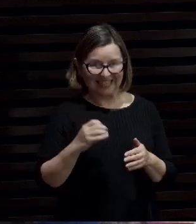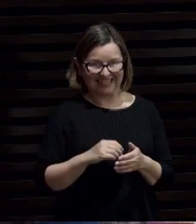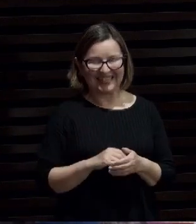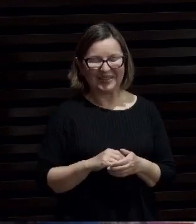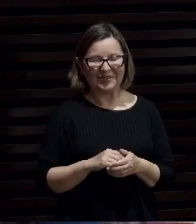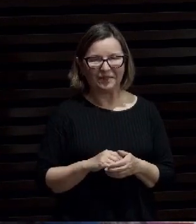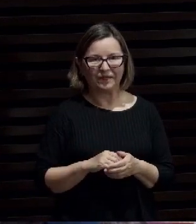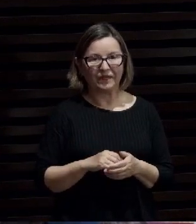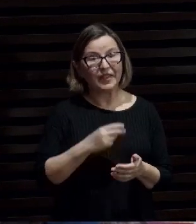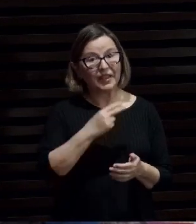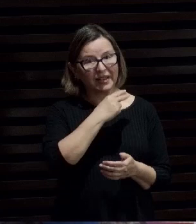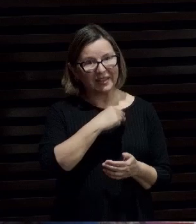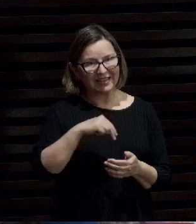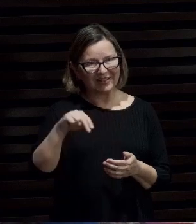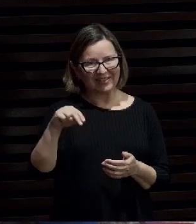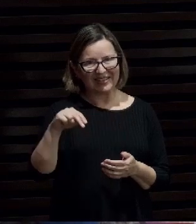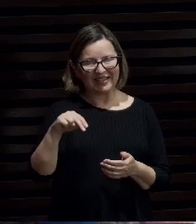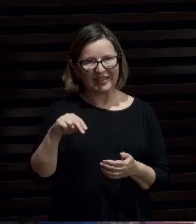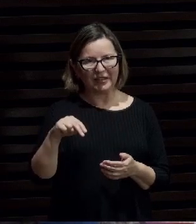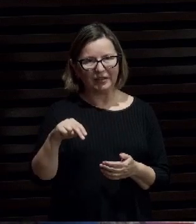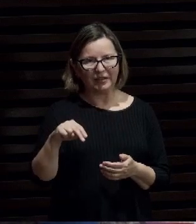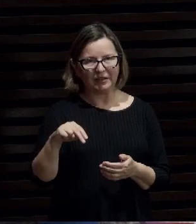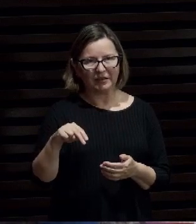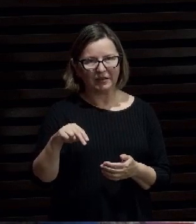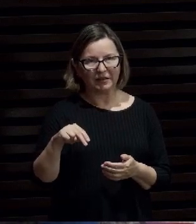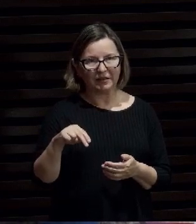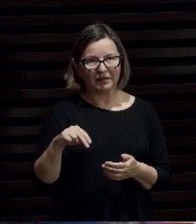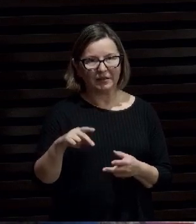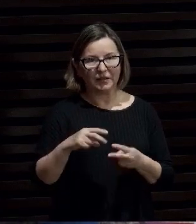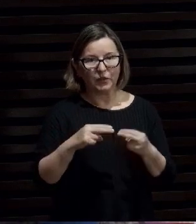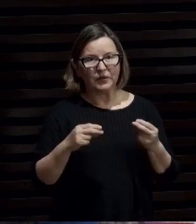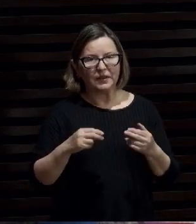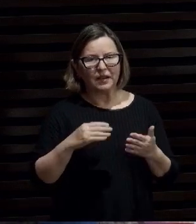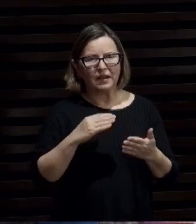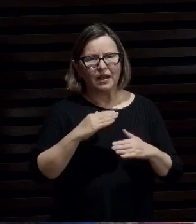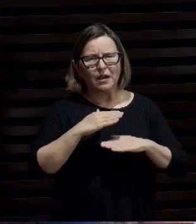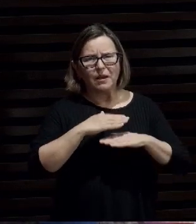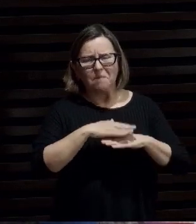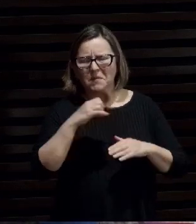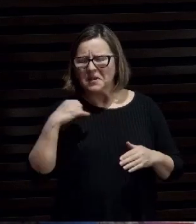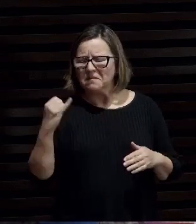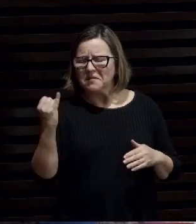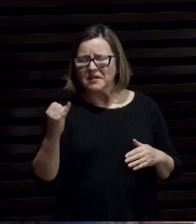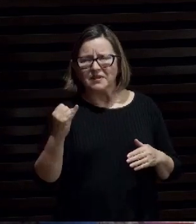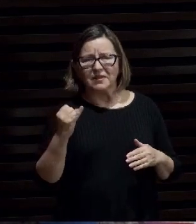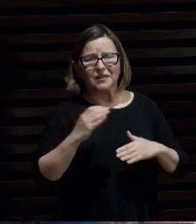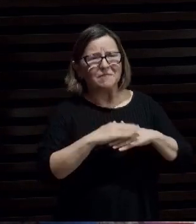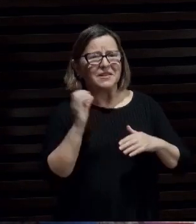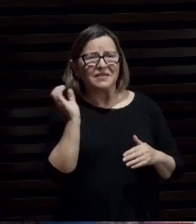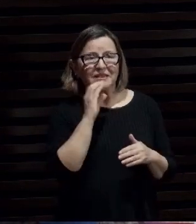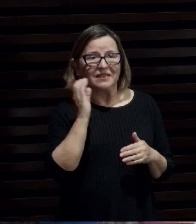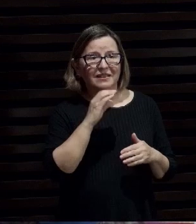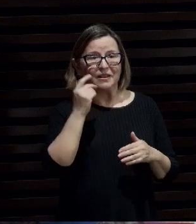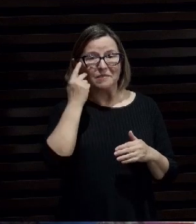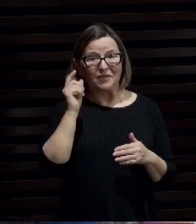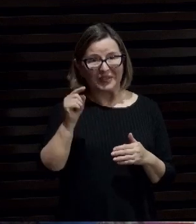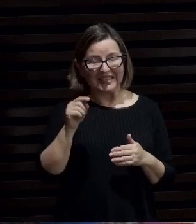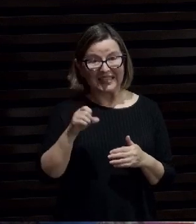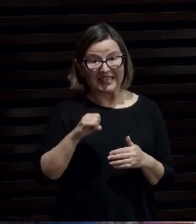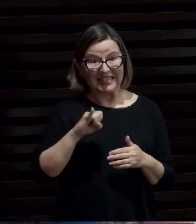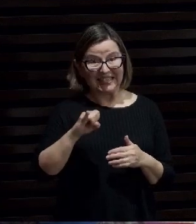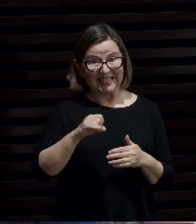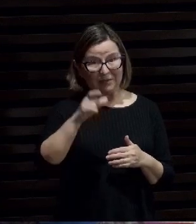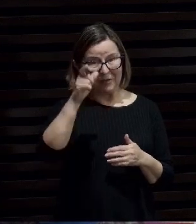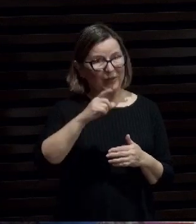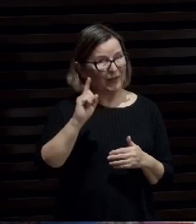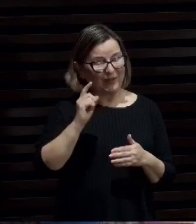Nicodemos, a coisa mais importante, mais urgente para você, é que se alguém não nascer de novo,